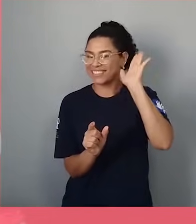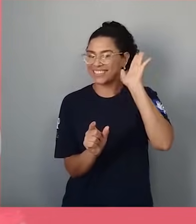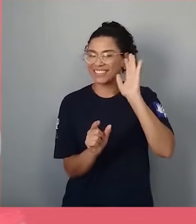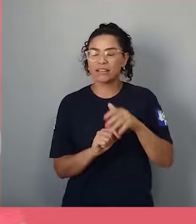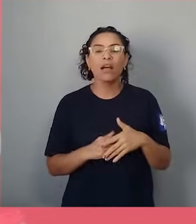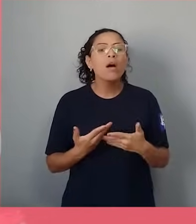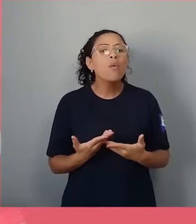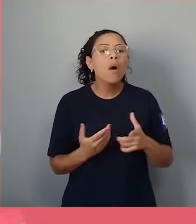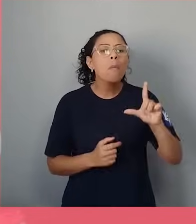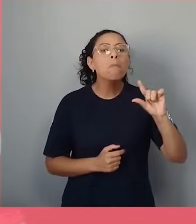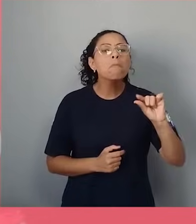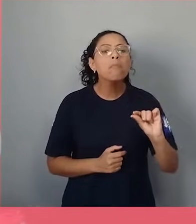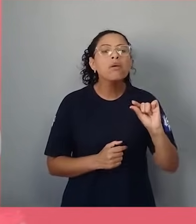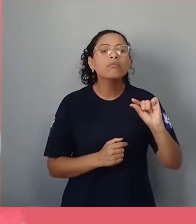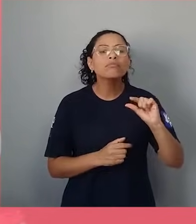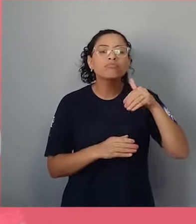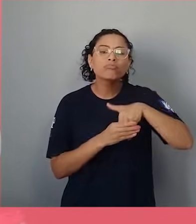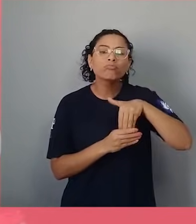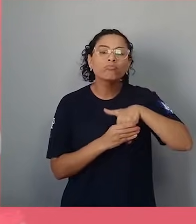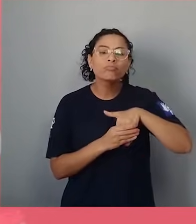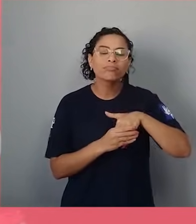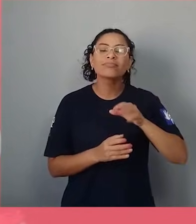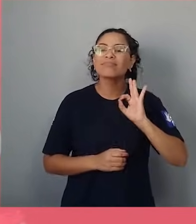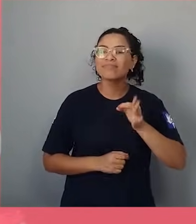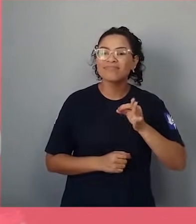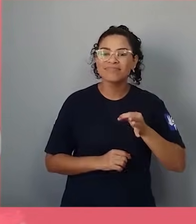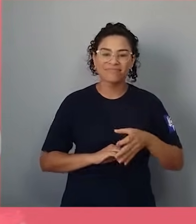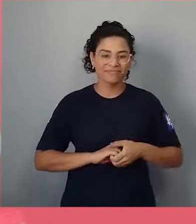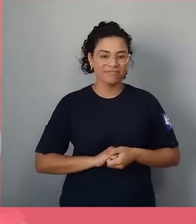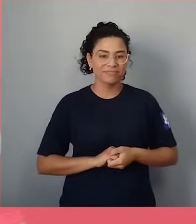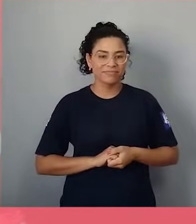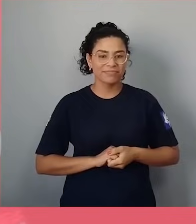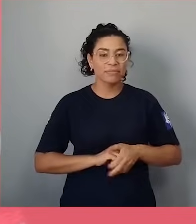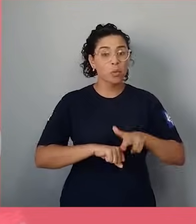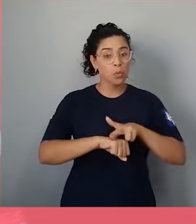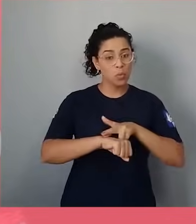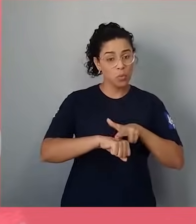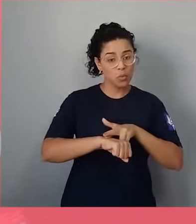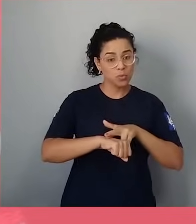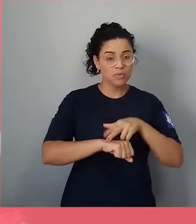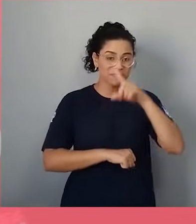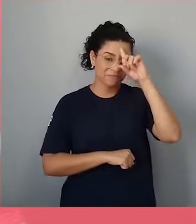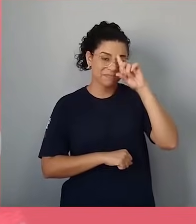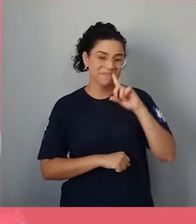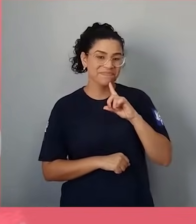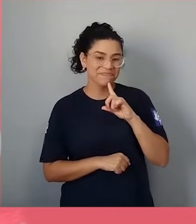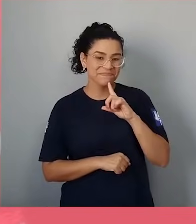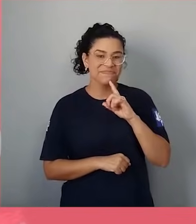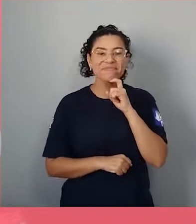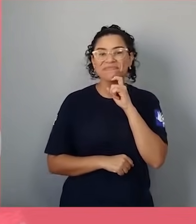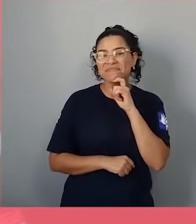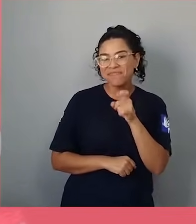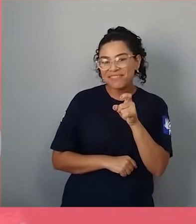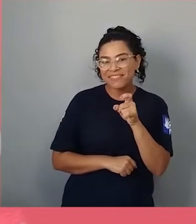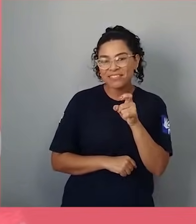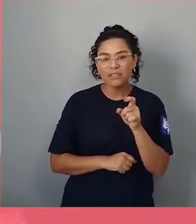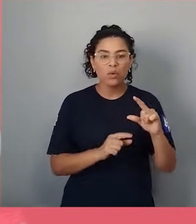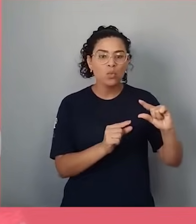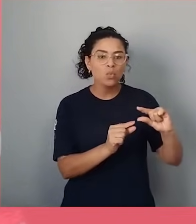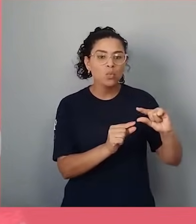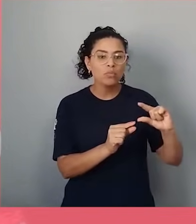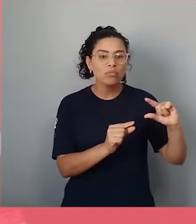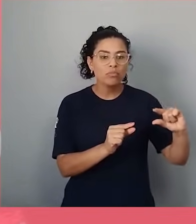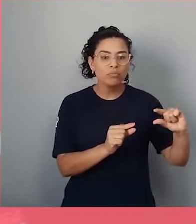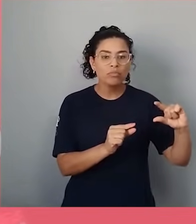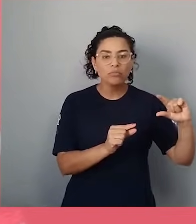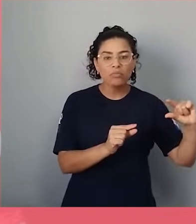cores menos votadas? Isso mesmo, o roxo, o amarelo e o verde, que ficaram